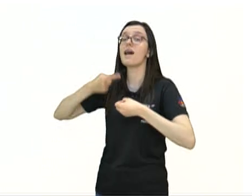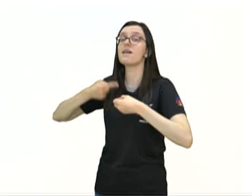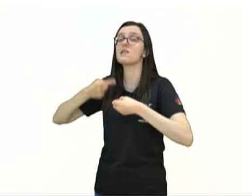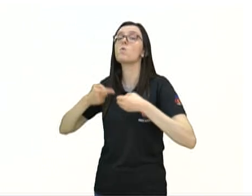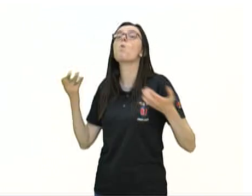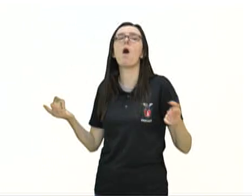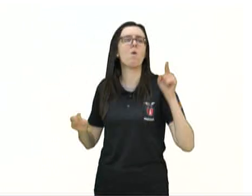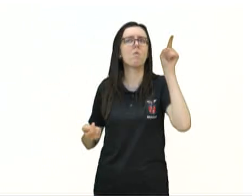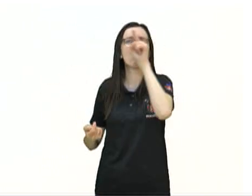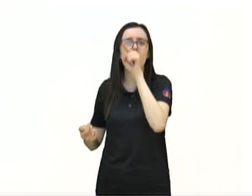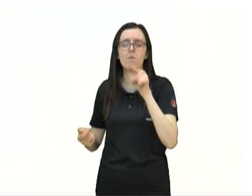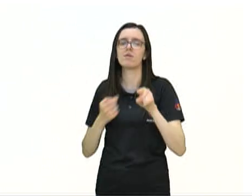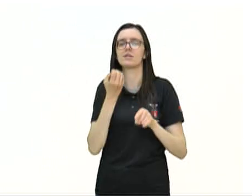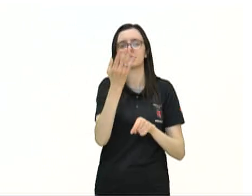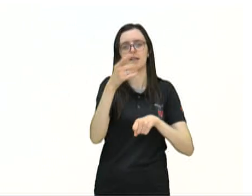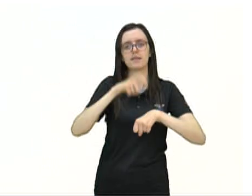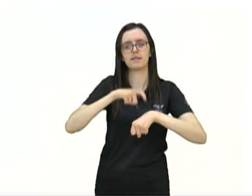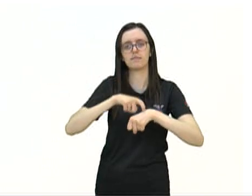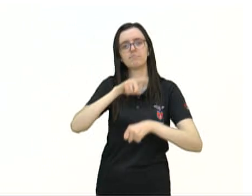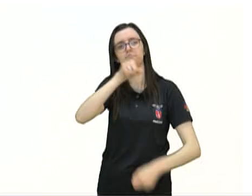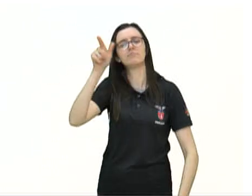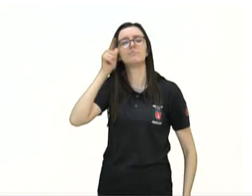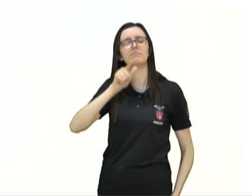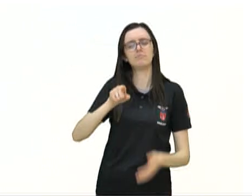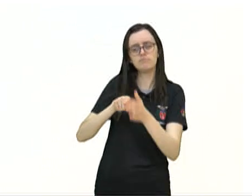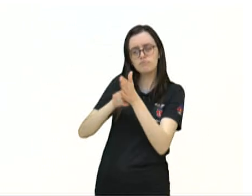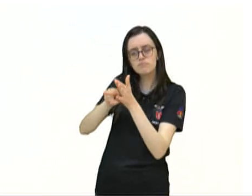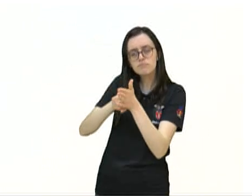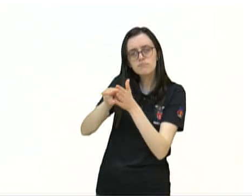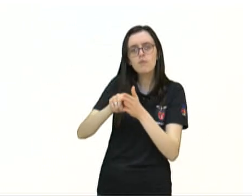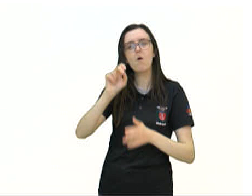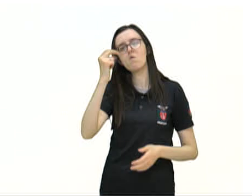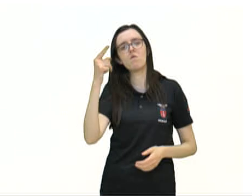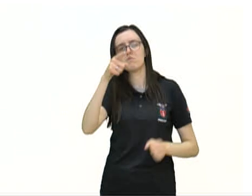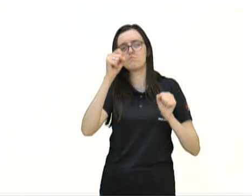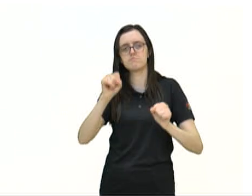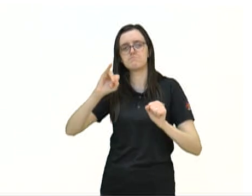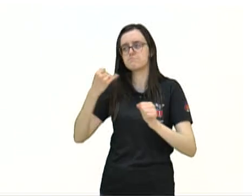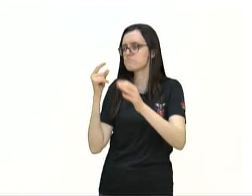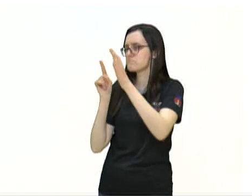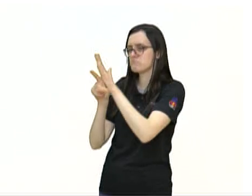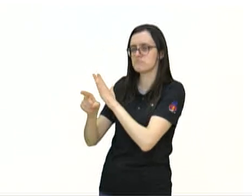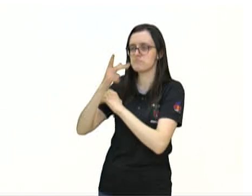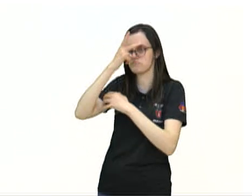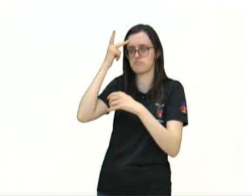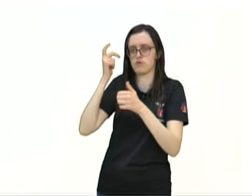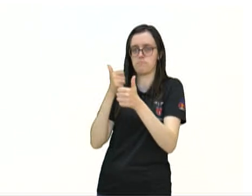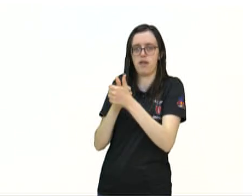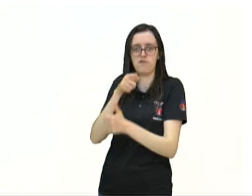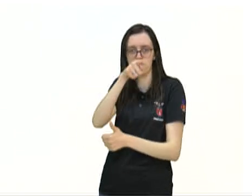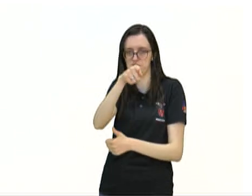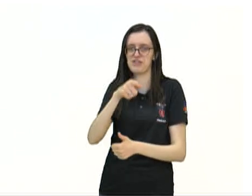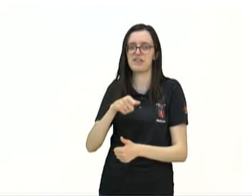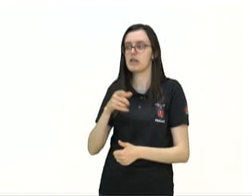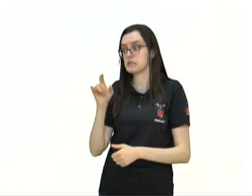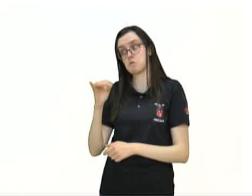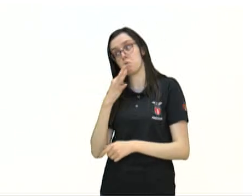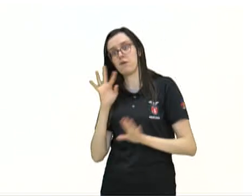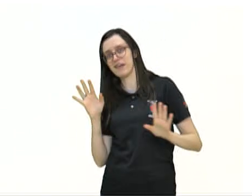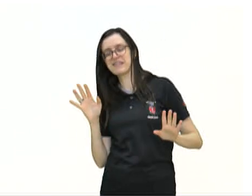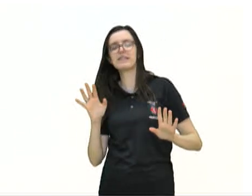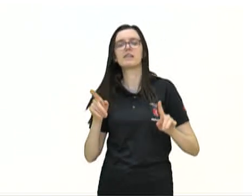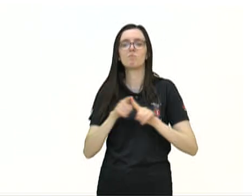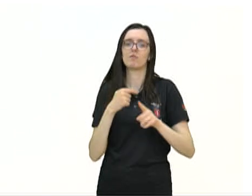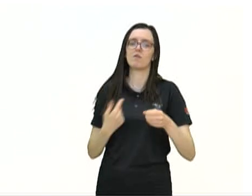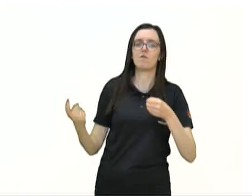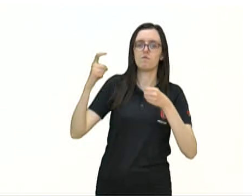qual cidade. Vou dar um tempo para você pesquisar ou você perguntar para alguém que está aí próximo a você, se alguém conhece, e eu